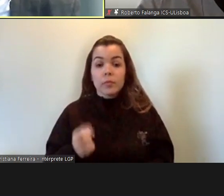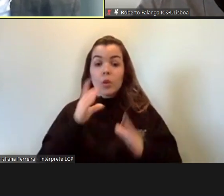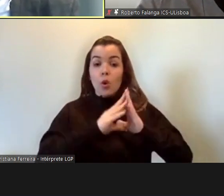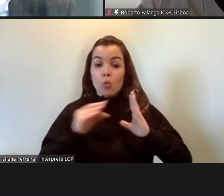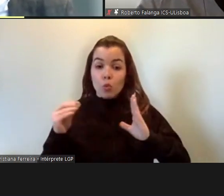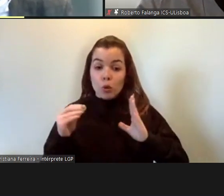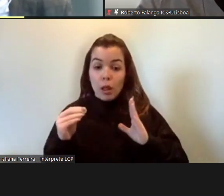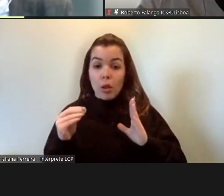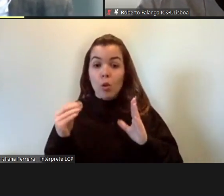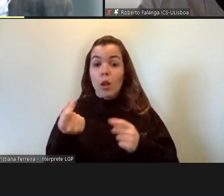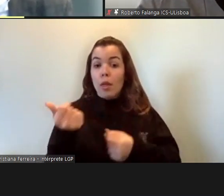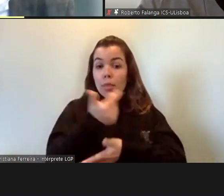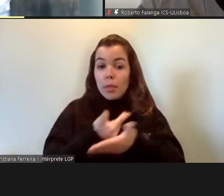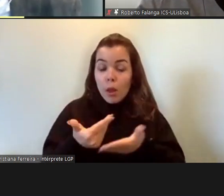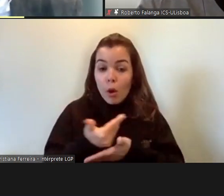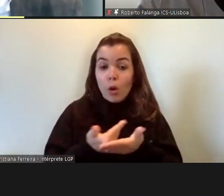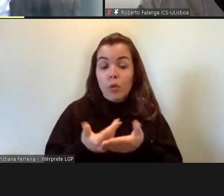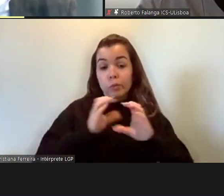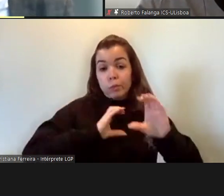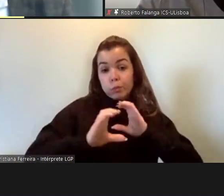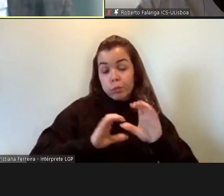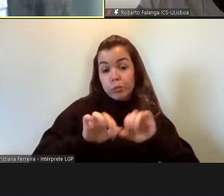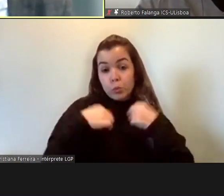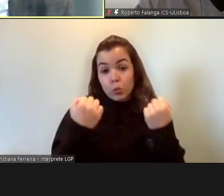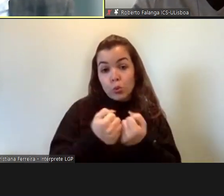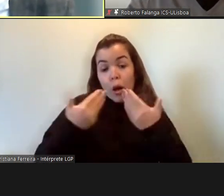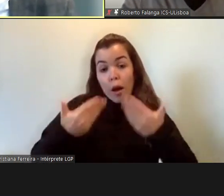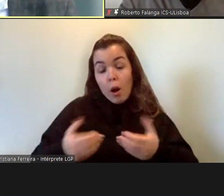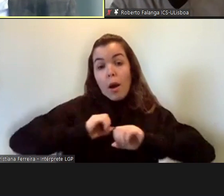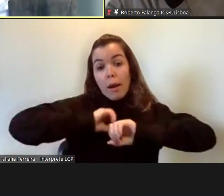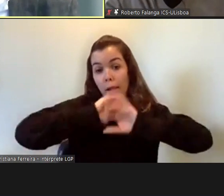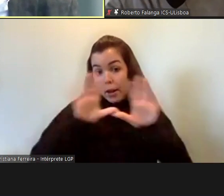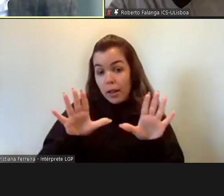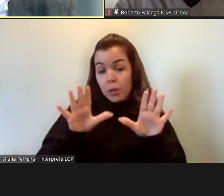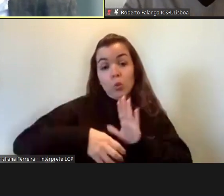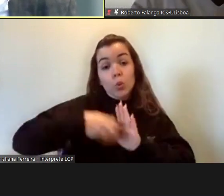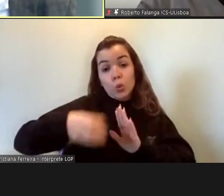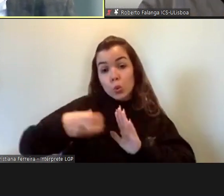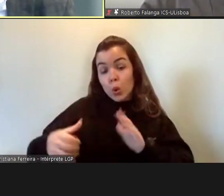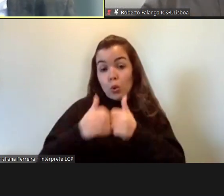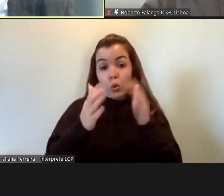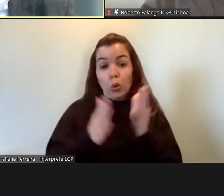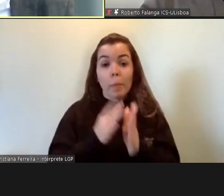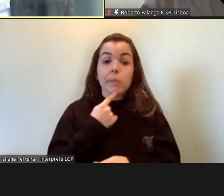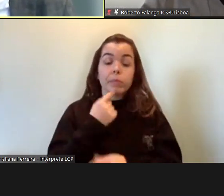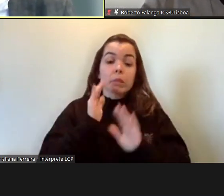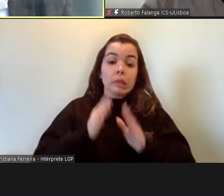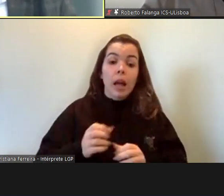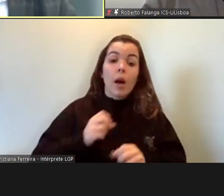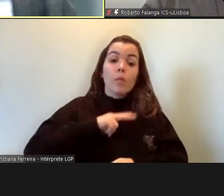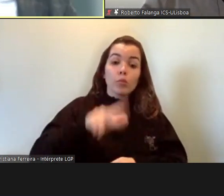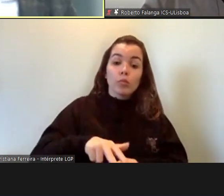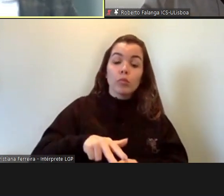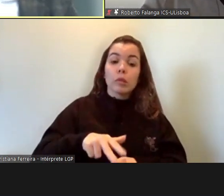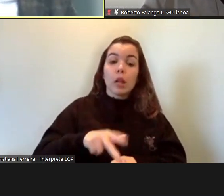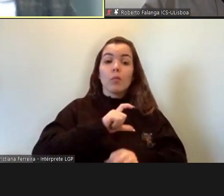negócio da comunicação social, neste momento, claramente ser complicadíssimo, como todos percebemos. É evidente que Portugal, dada a sua dimensão, a coisa